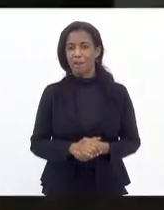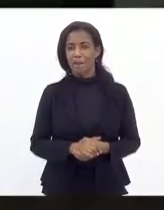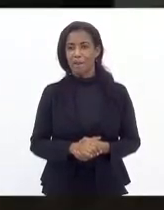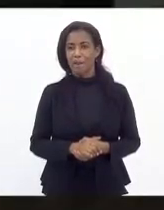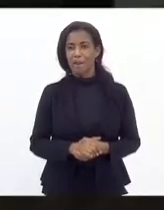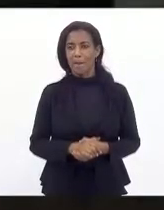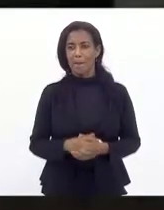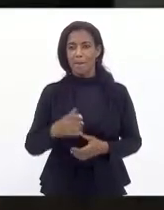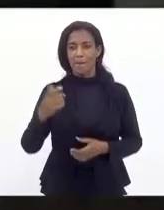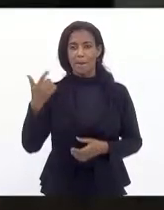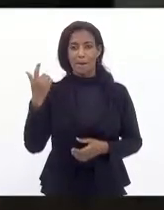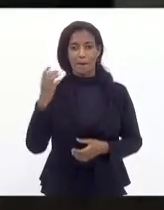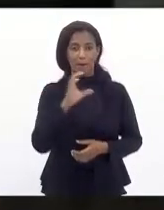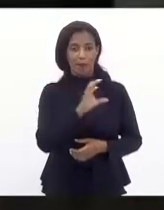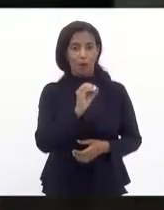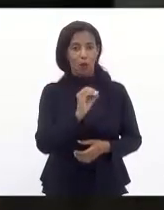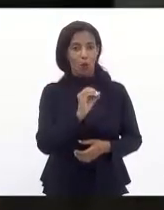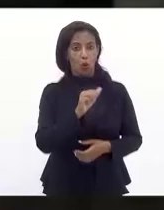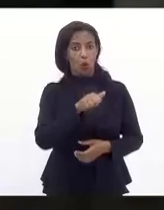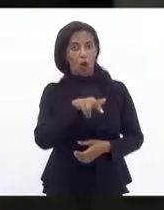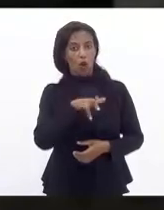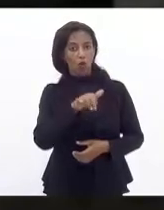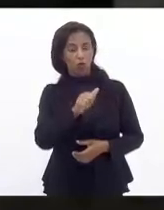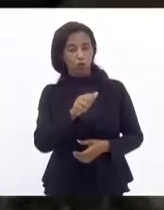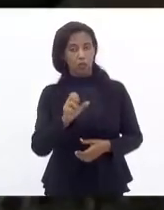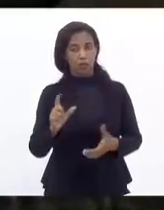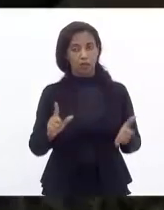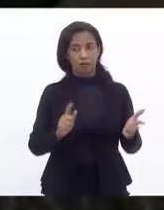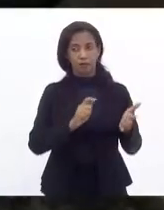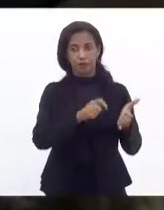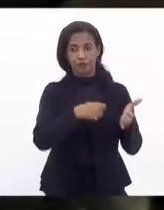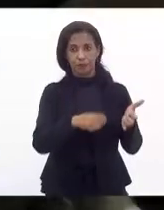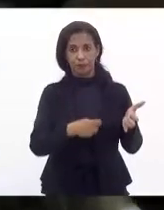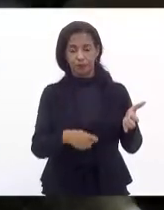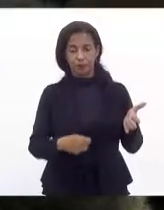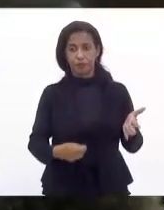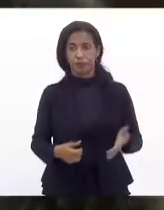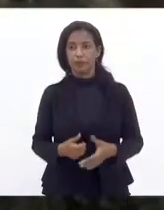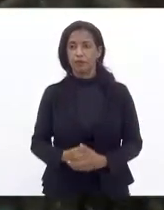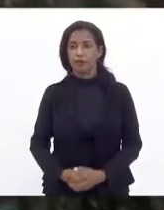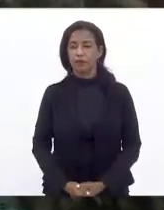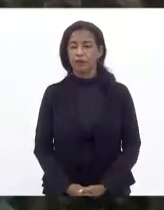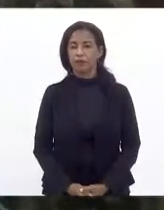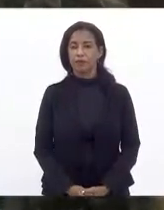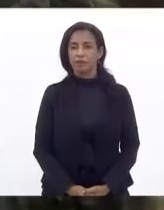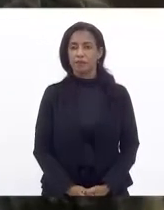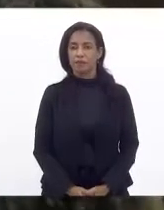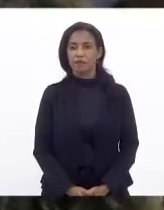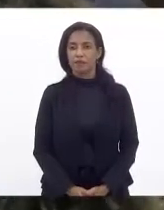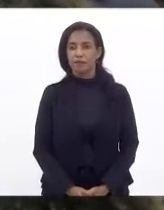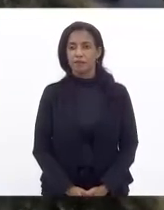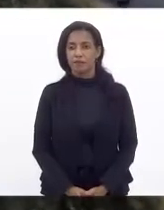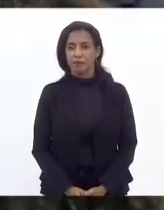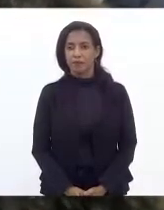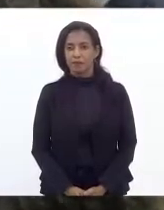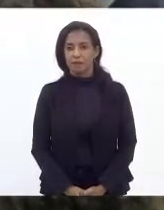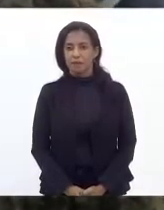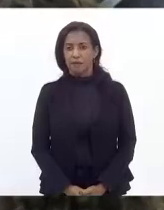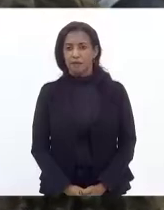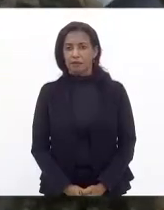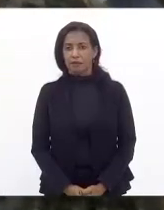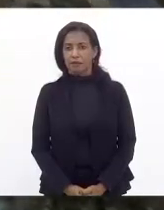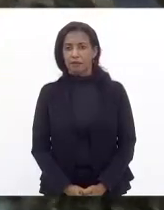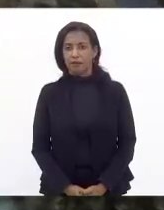Então, primeiro, com autoria ao projeto do deputado Sérgio Fernandes. Deputada, deputada Marta, deputada